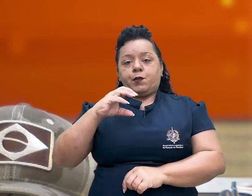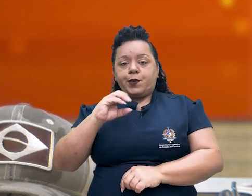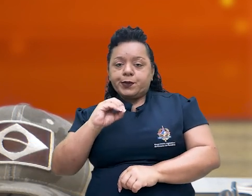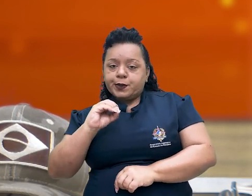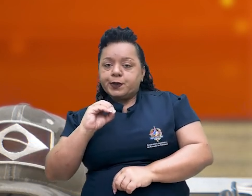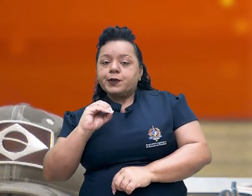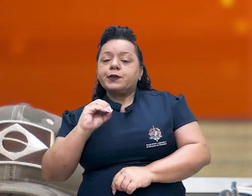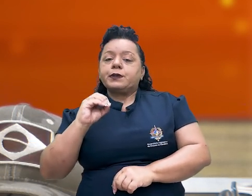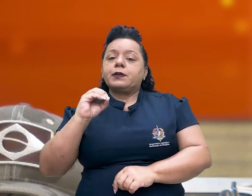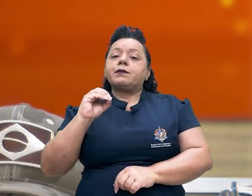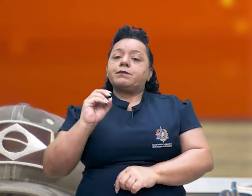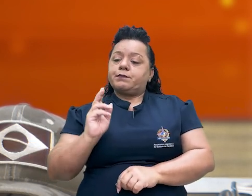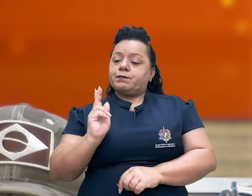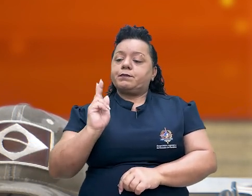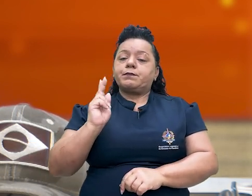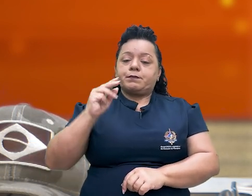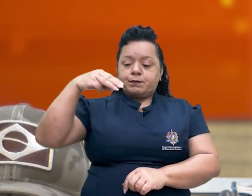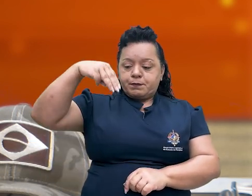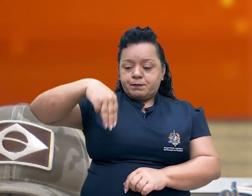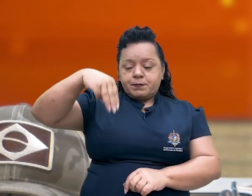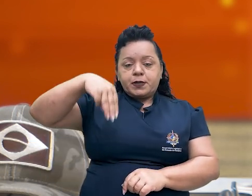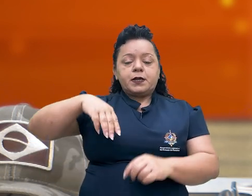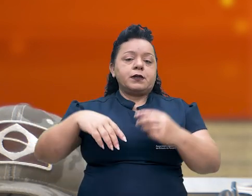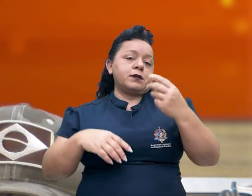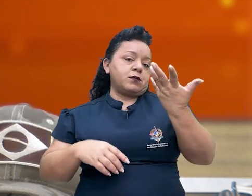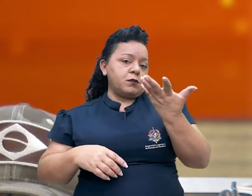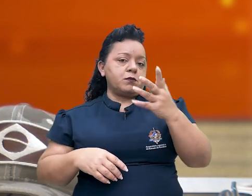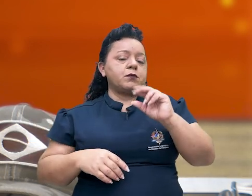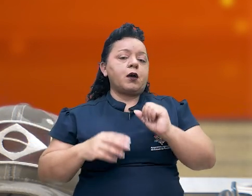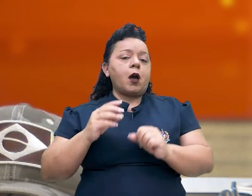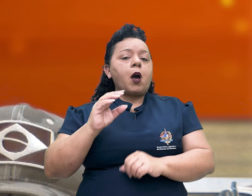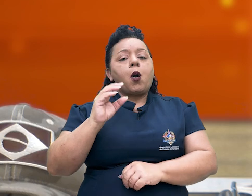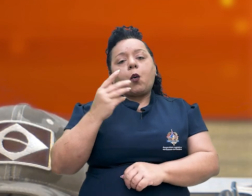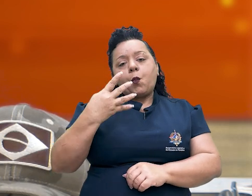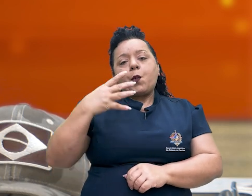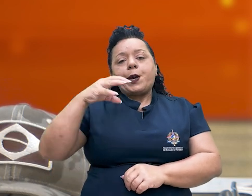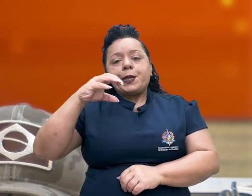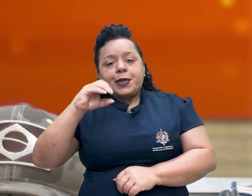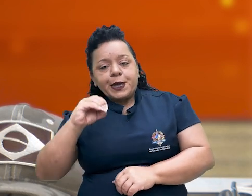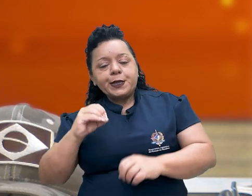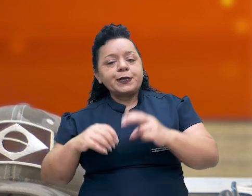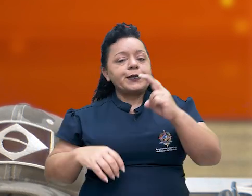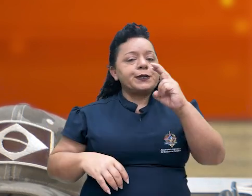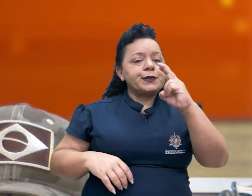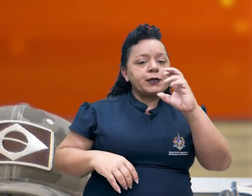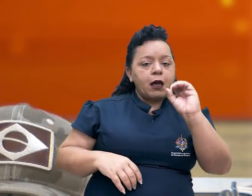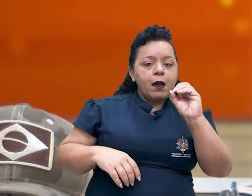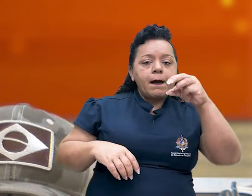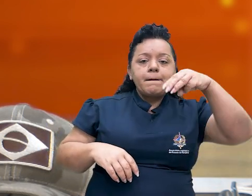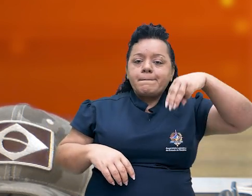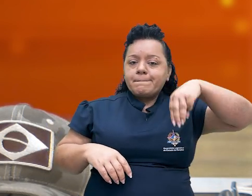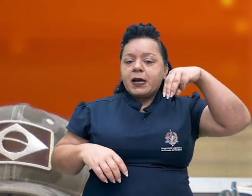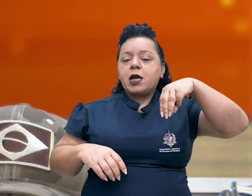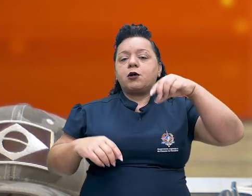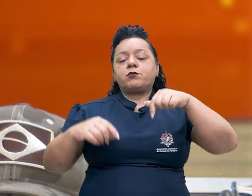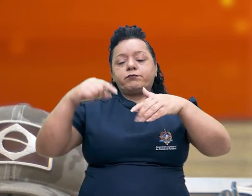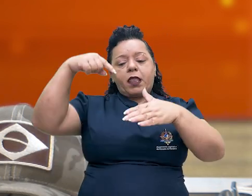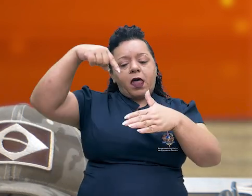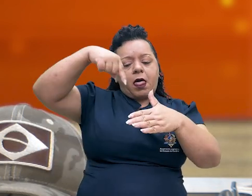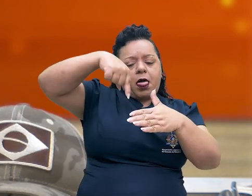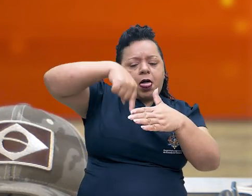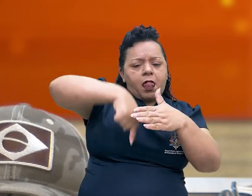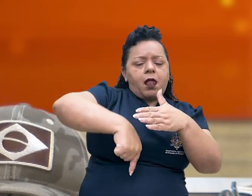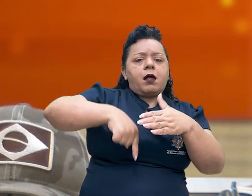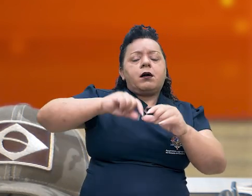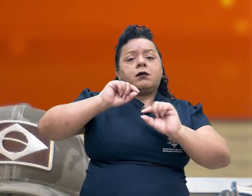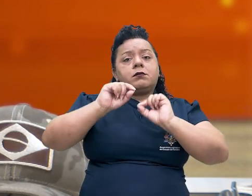Poços aí que era de de 40 50 m hoje vai Poo vai chicar de 100 120 M então com a baixa do do rio